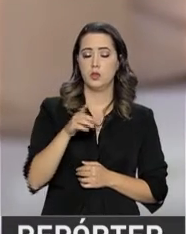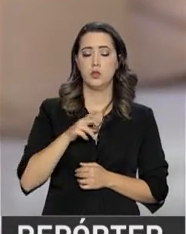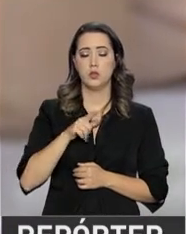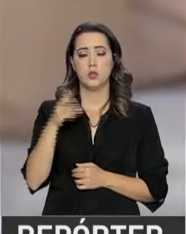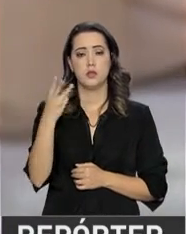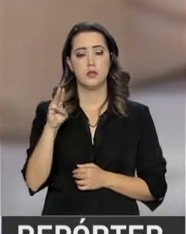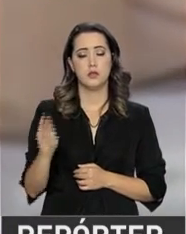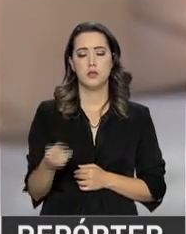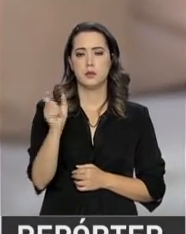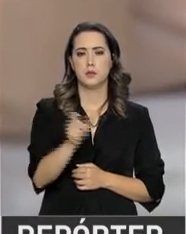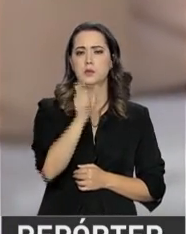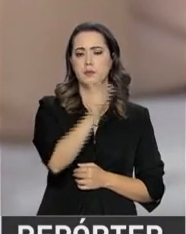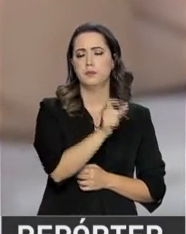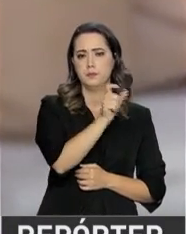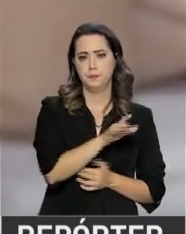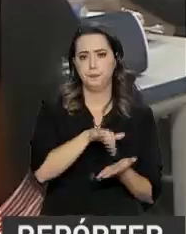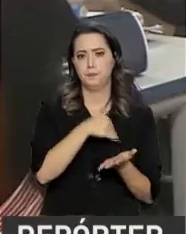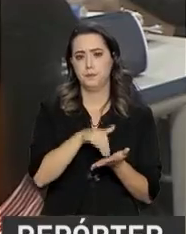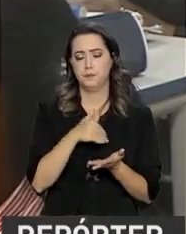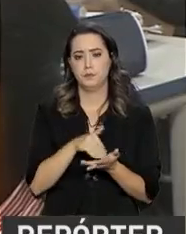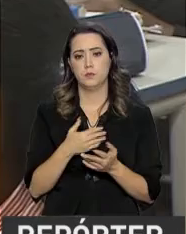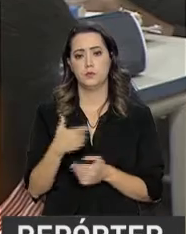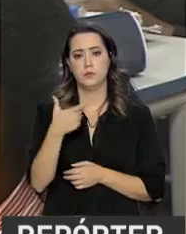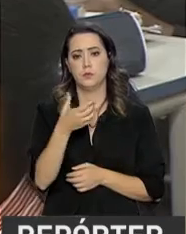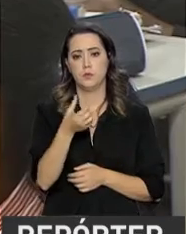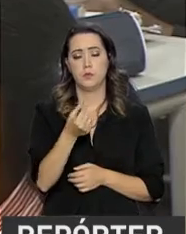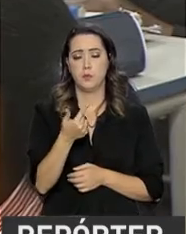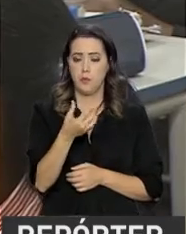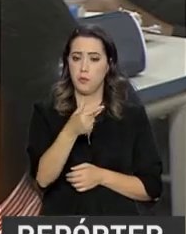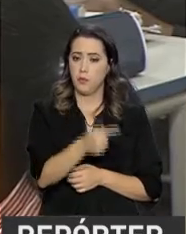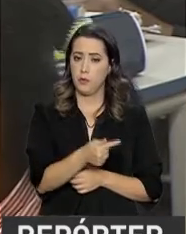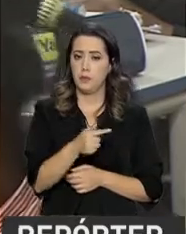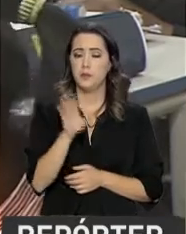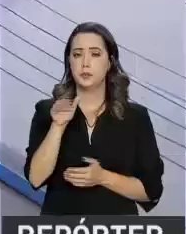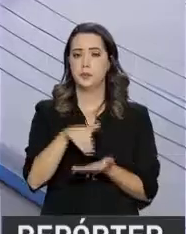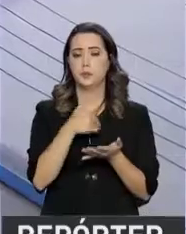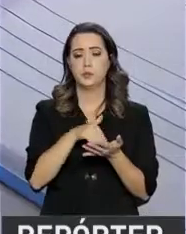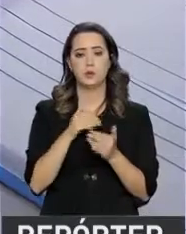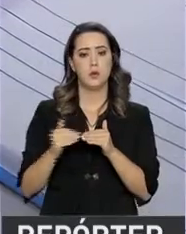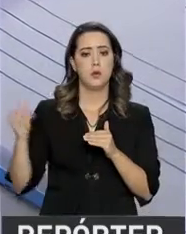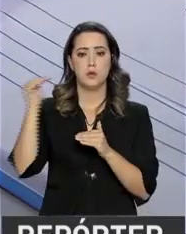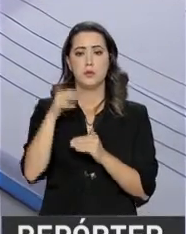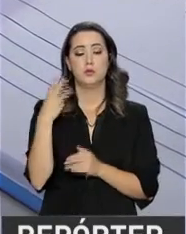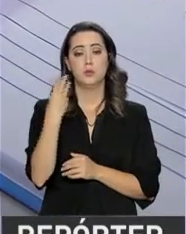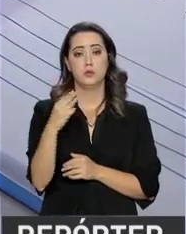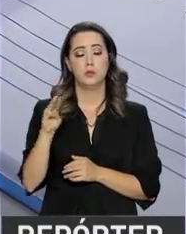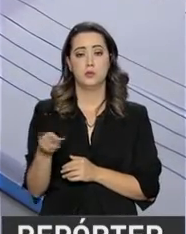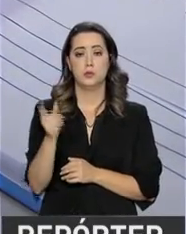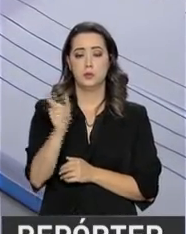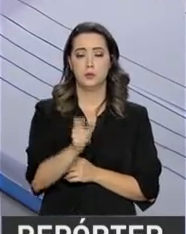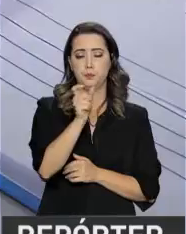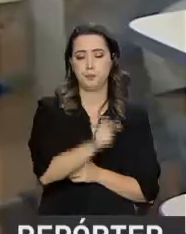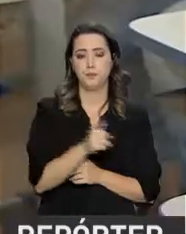milhões quatrocentos e oitenta mil inscritos em 2017 o número de matriculados subiu para 3 milhões e